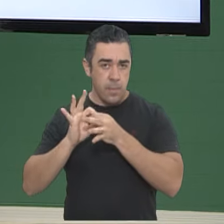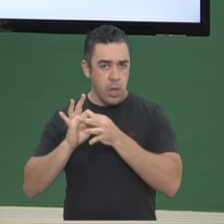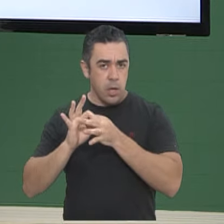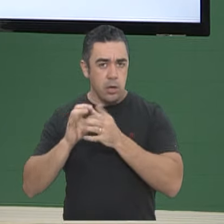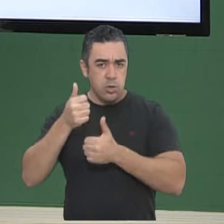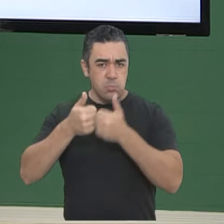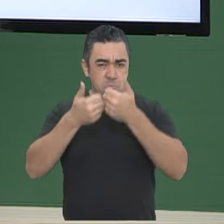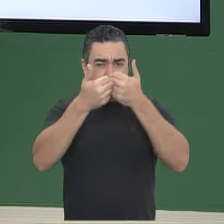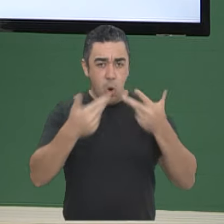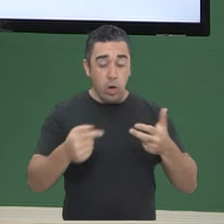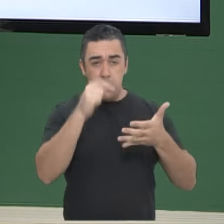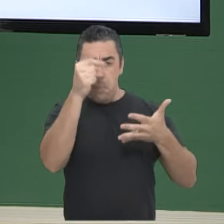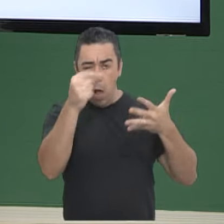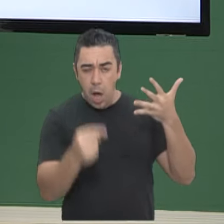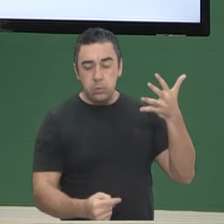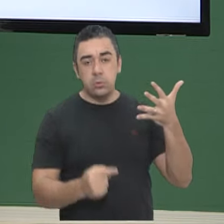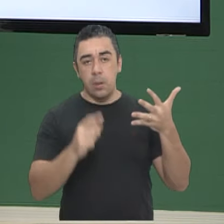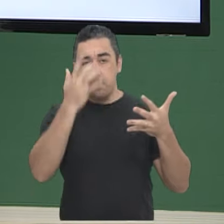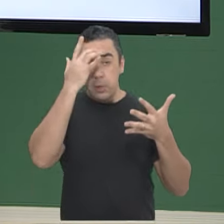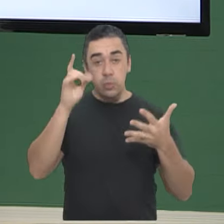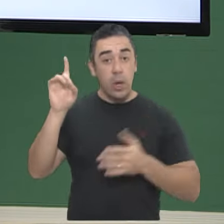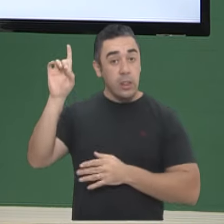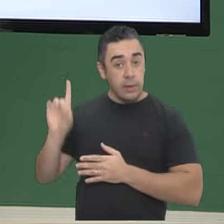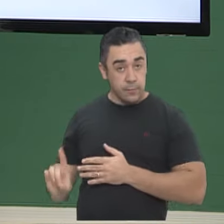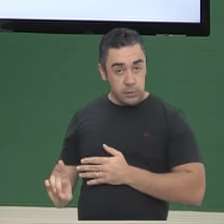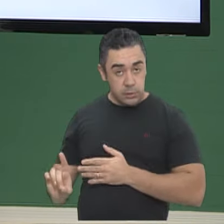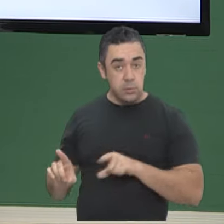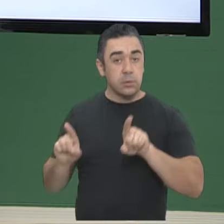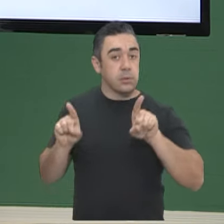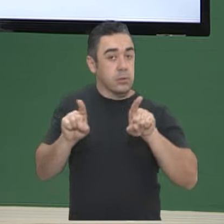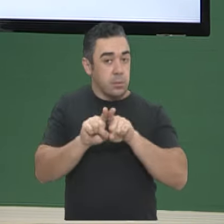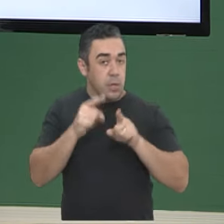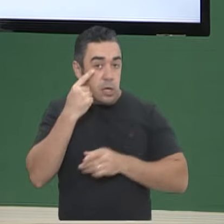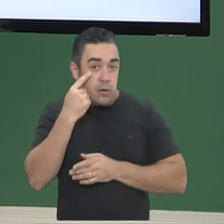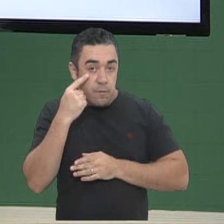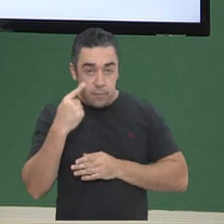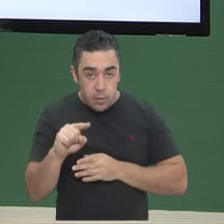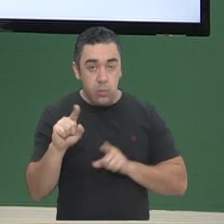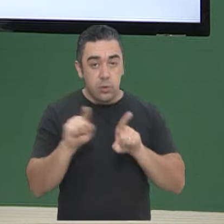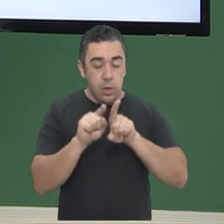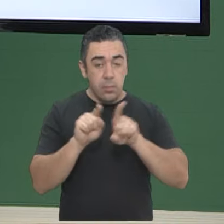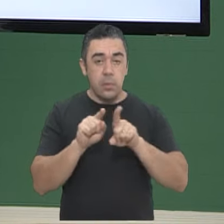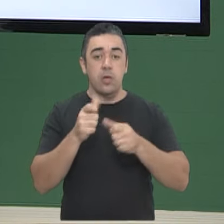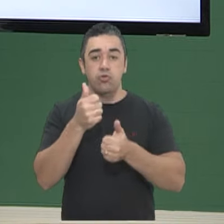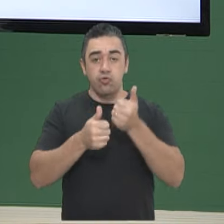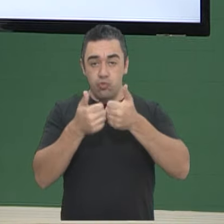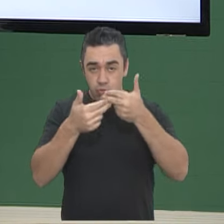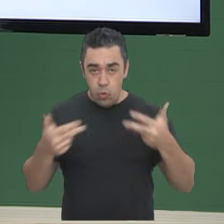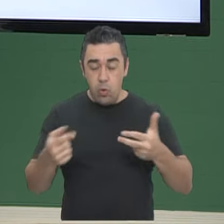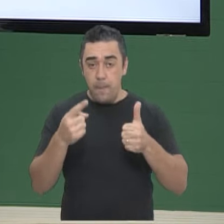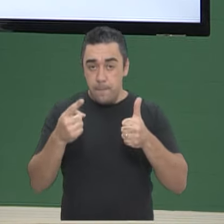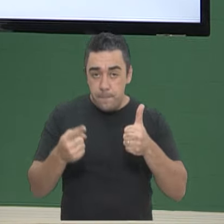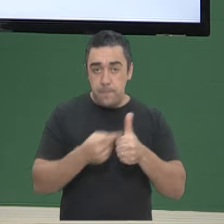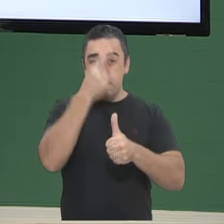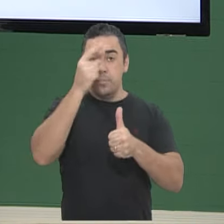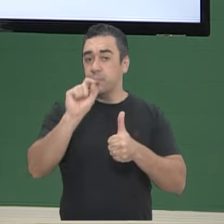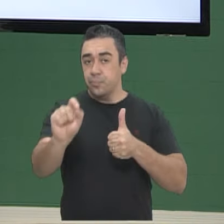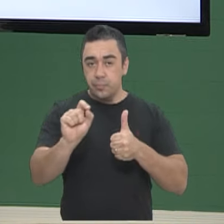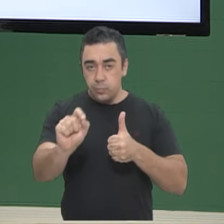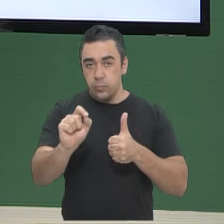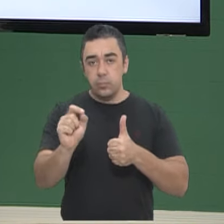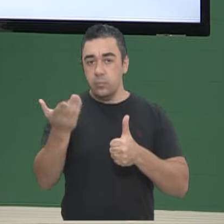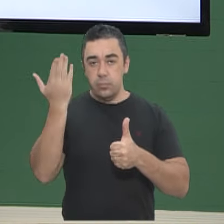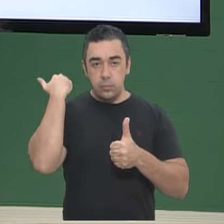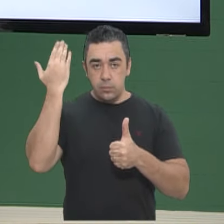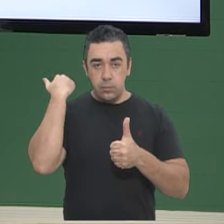com deficiência. Vimos também que os Jogos Paralímpicos, a sua primeira edição foi